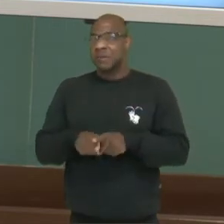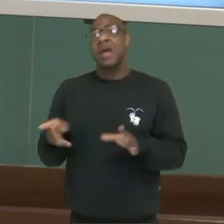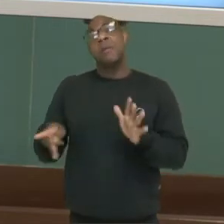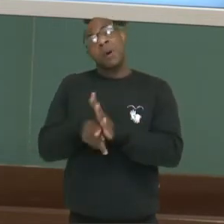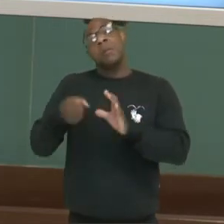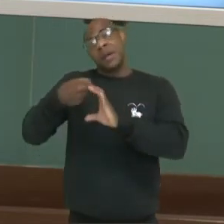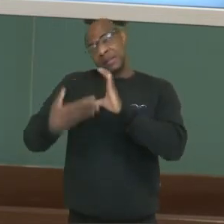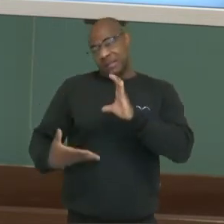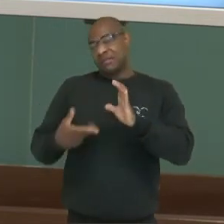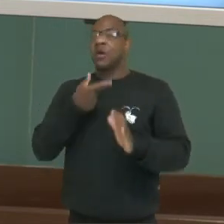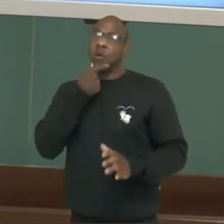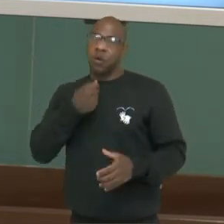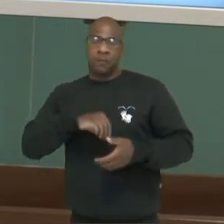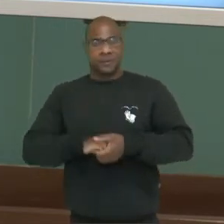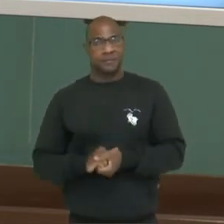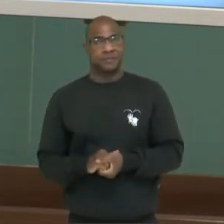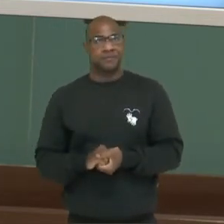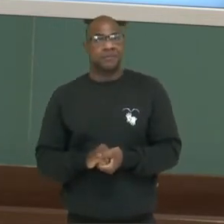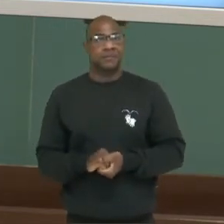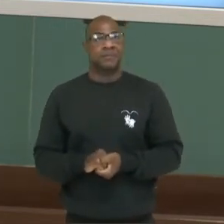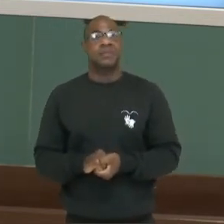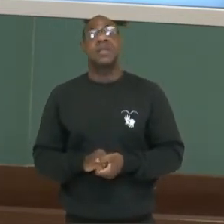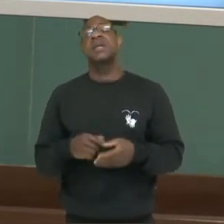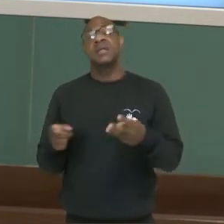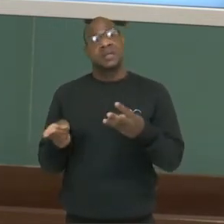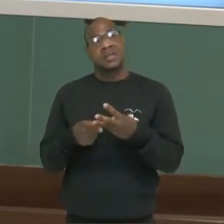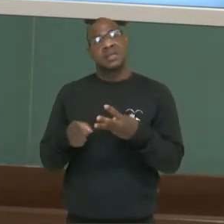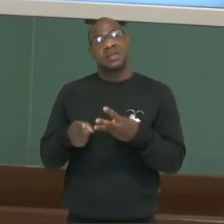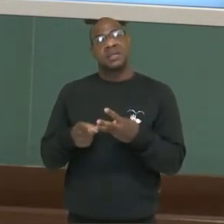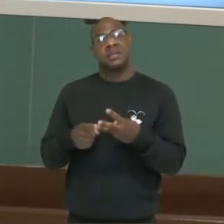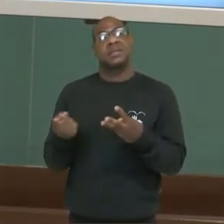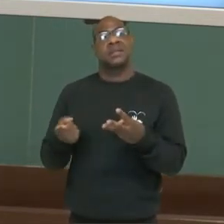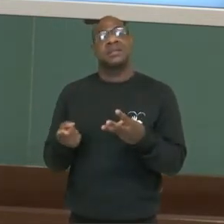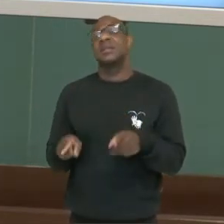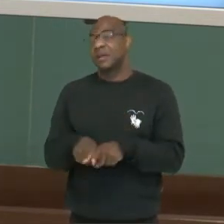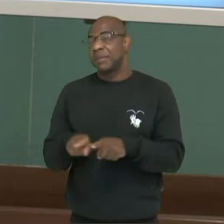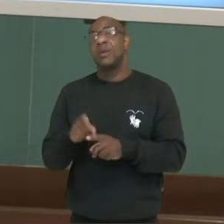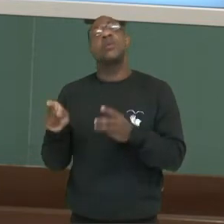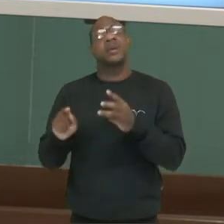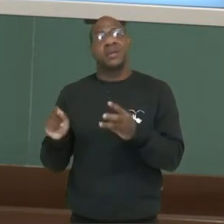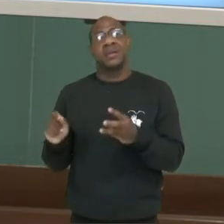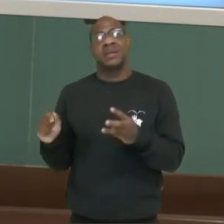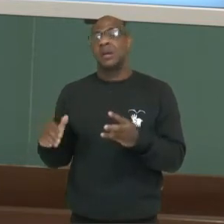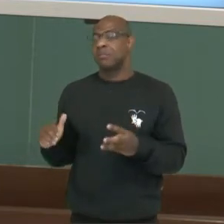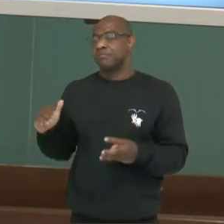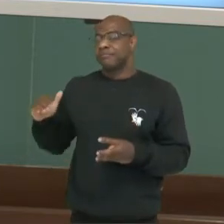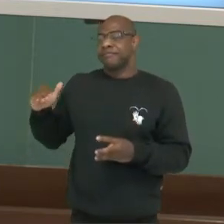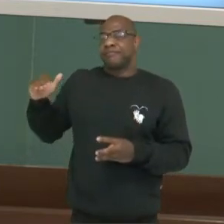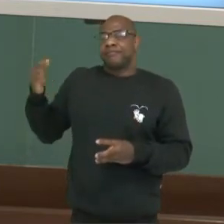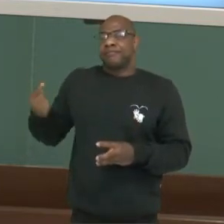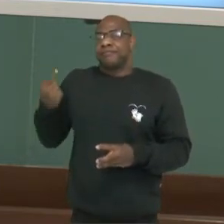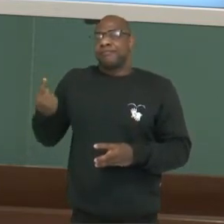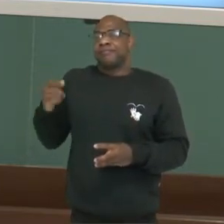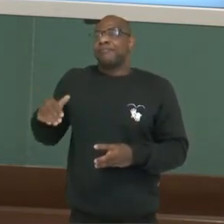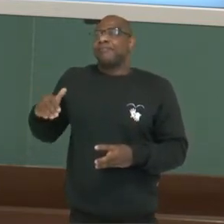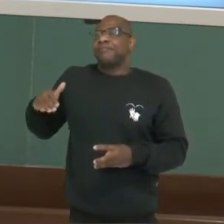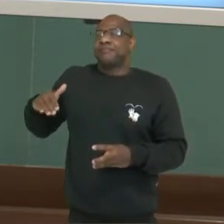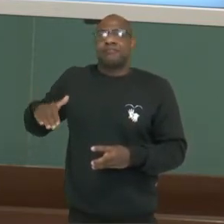característica sexual secundária masculina. E nessa fase da adolescência é bem